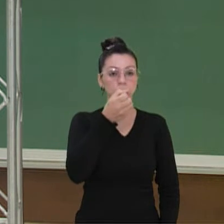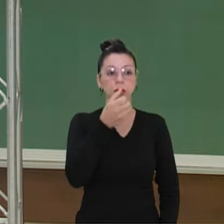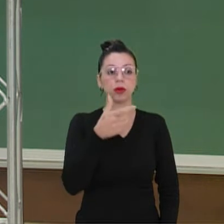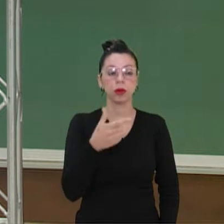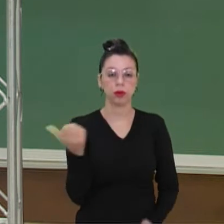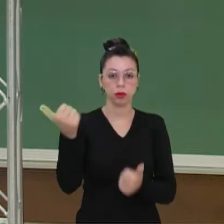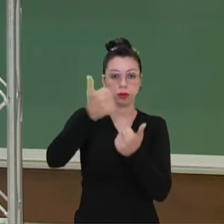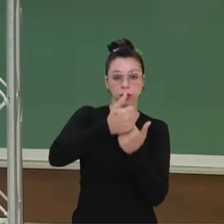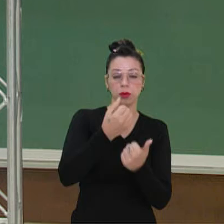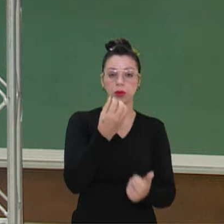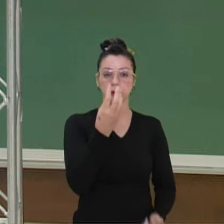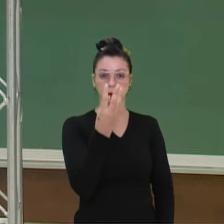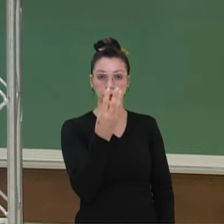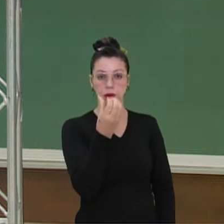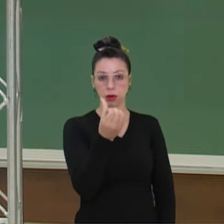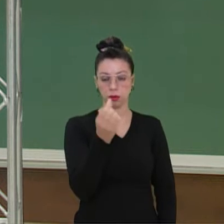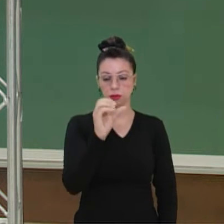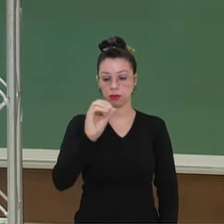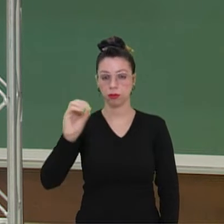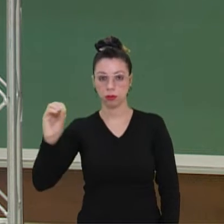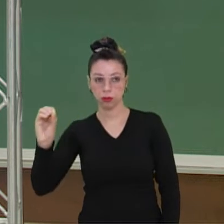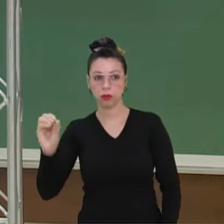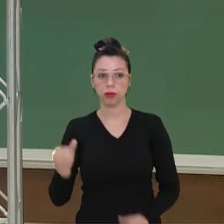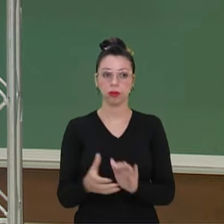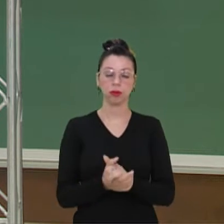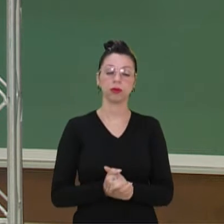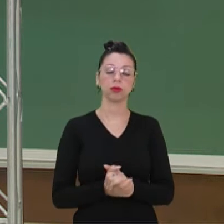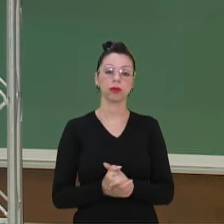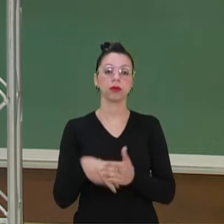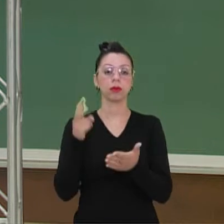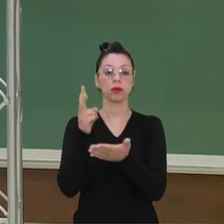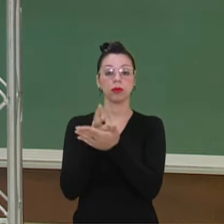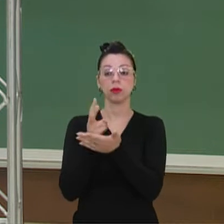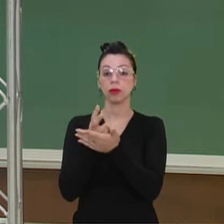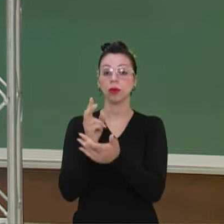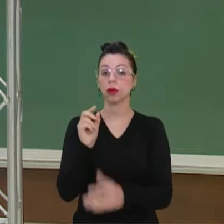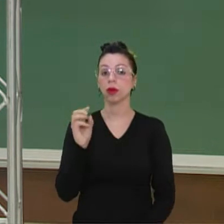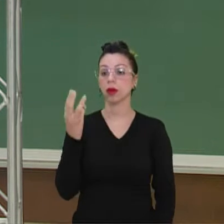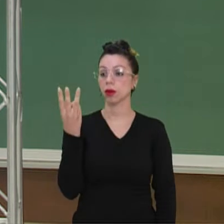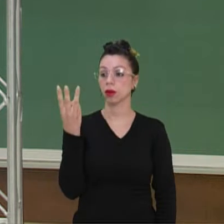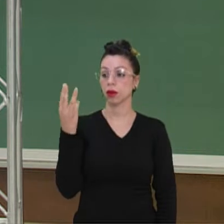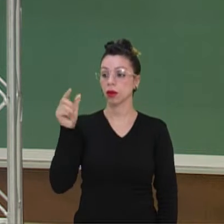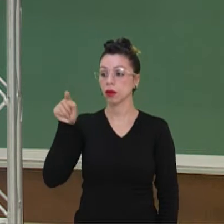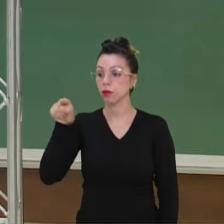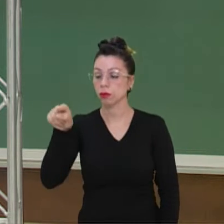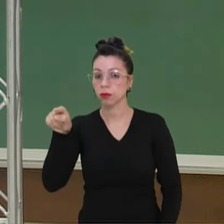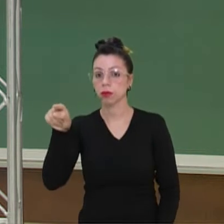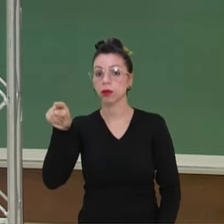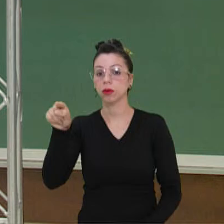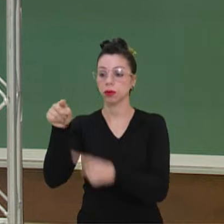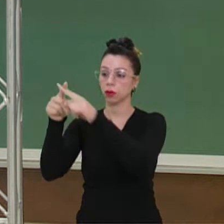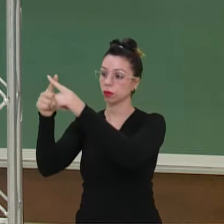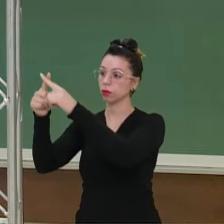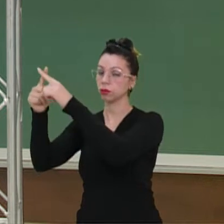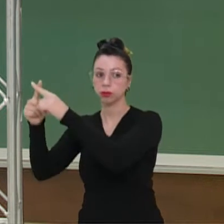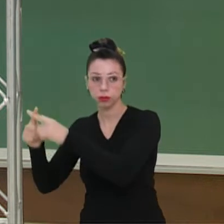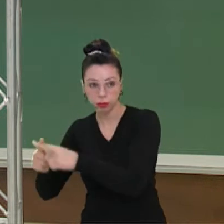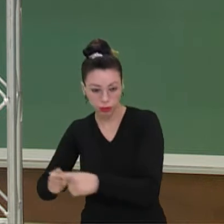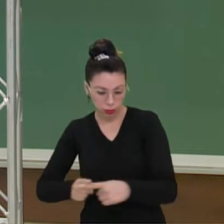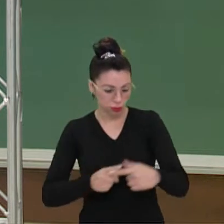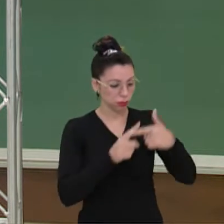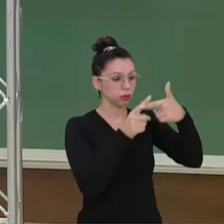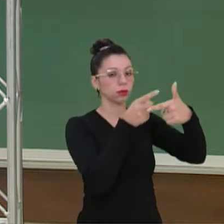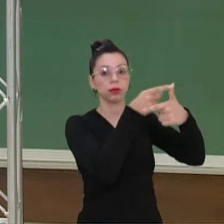vezes 1,5 elevado a T. Tranquilo. Continuando. Esse 3.000 está multiplicando. Passa para o outro lado o quê? O quê? O quê? O